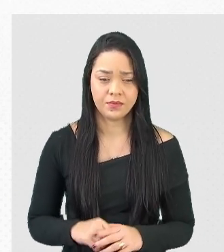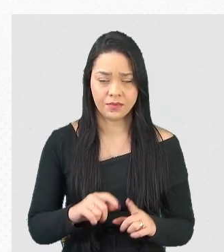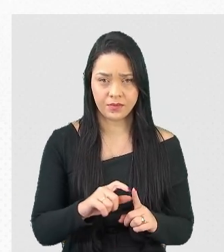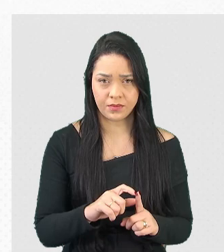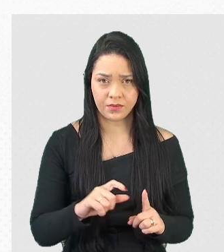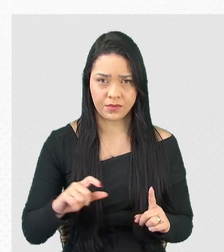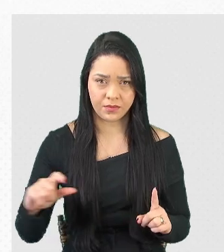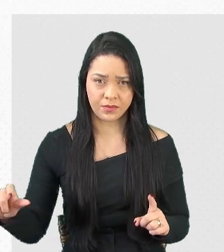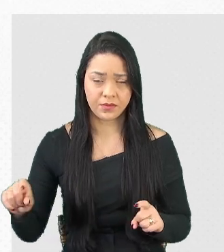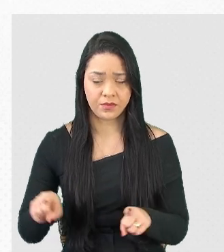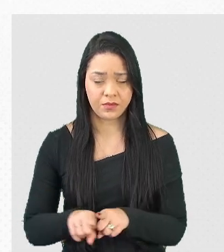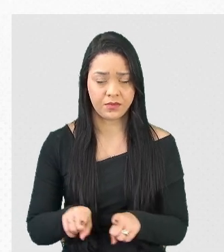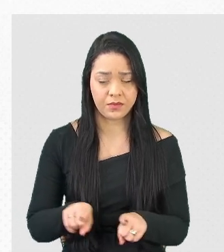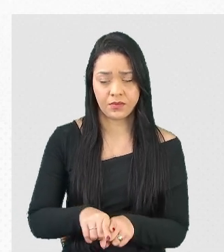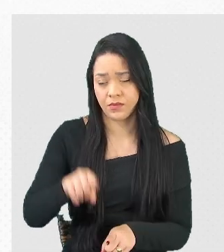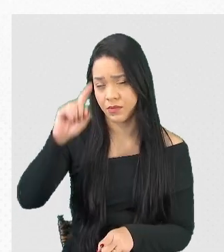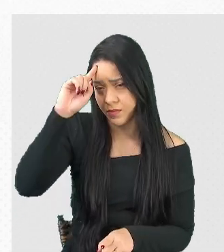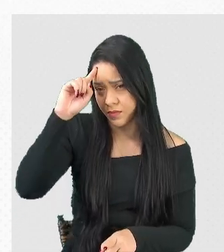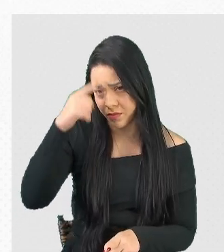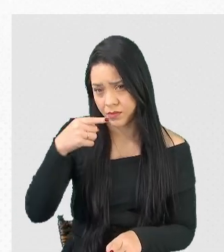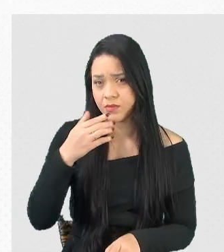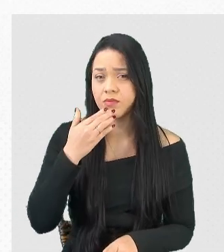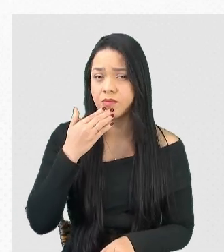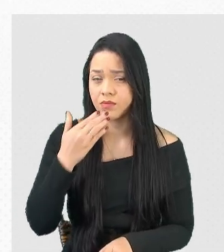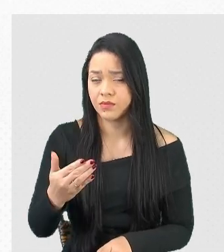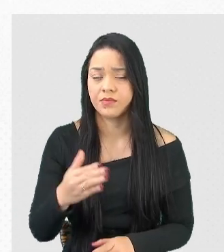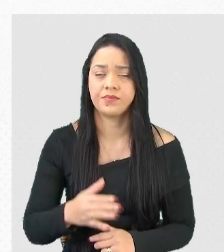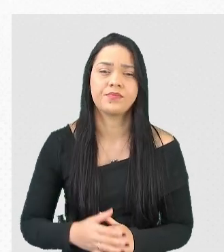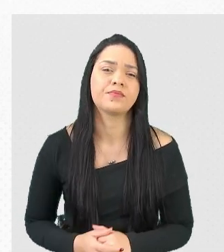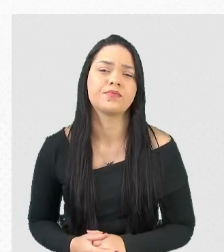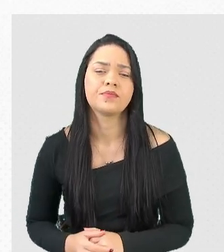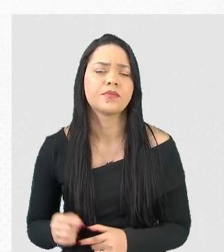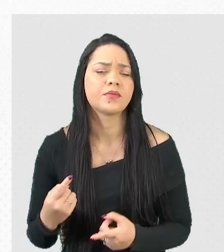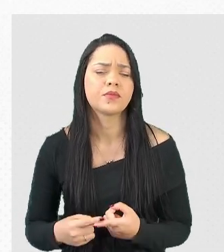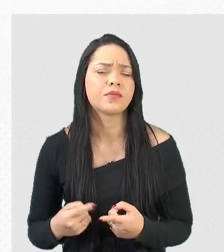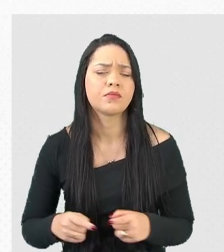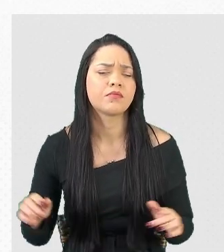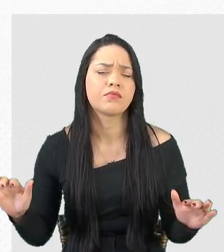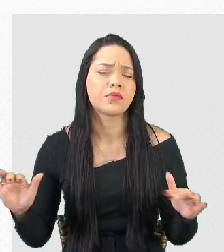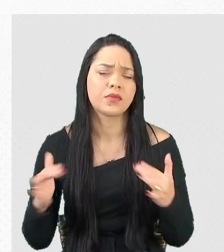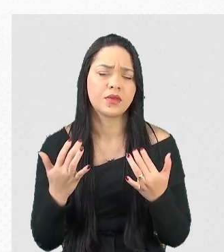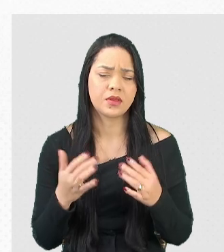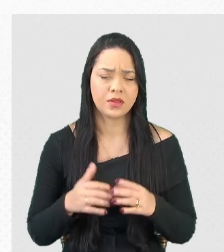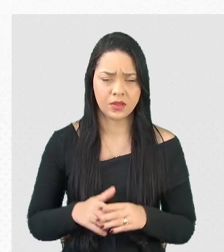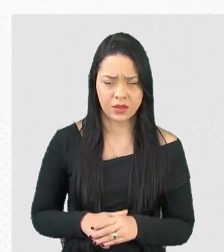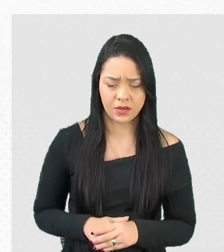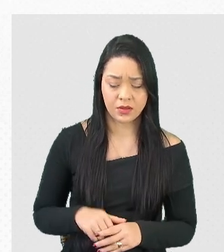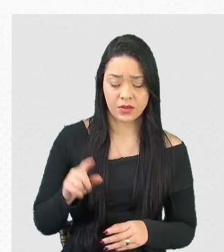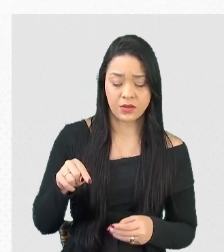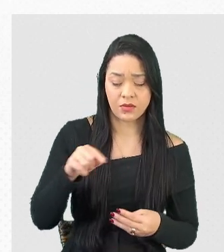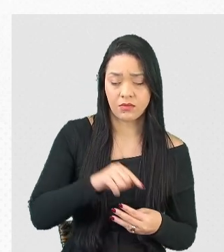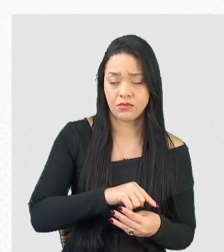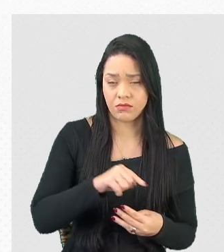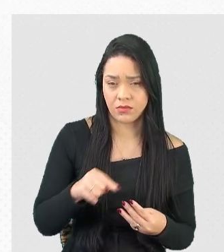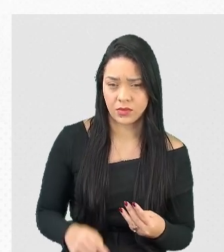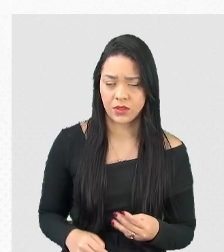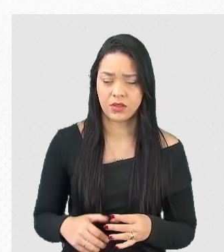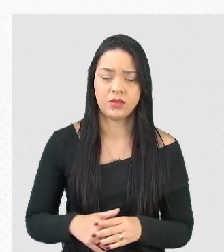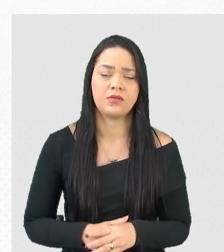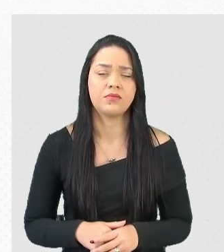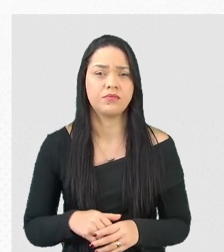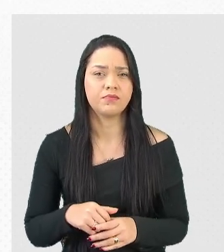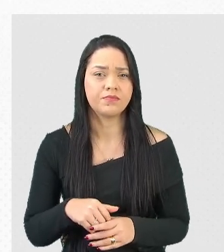Por que eu estou chamando a atenção de vocês aqui? São três coisas. A revolução histórica relacionada ao texto, a